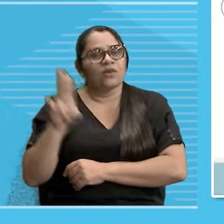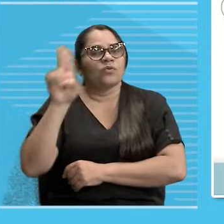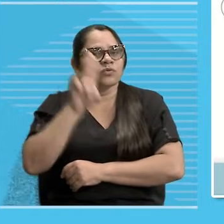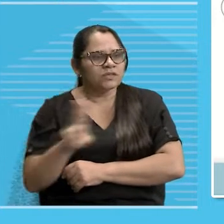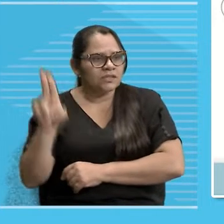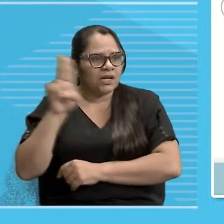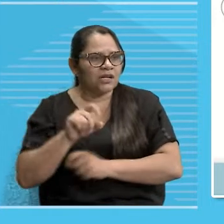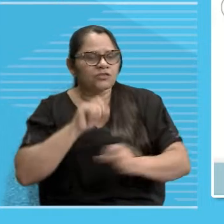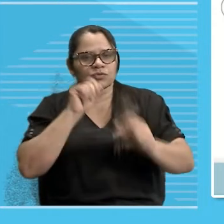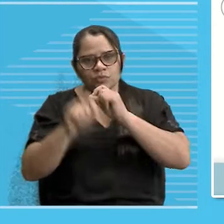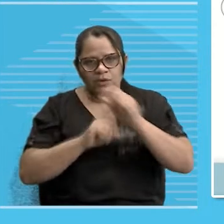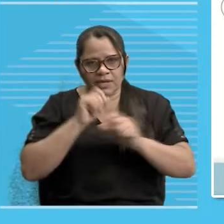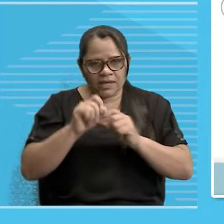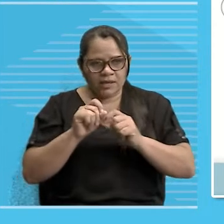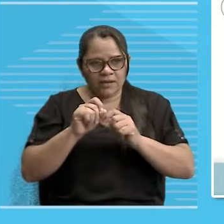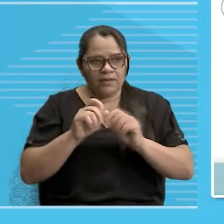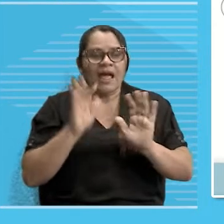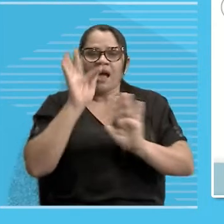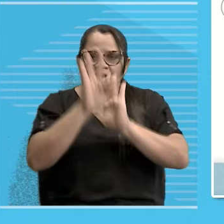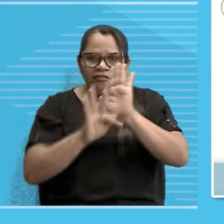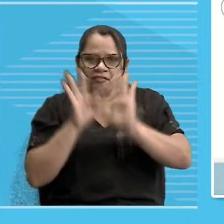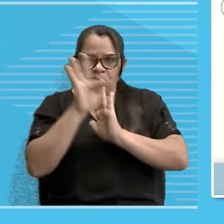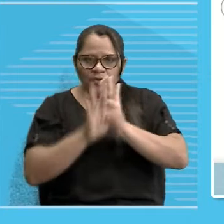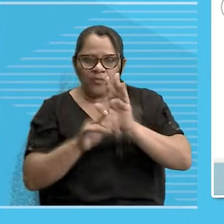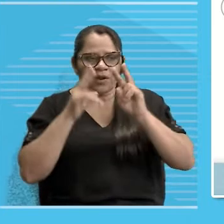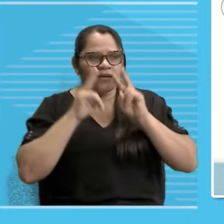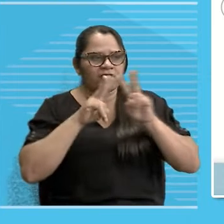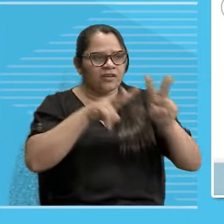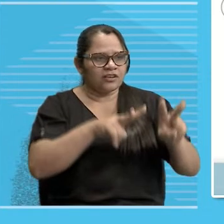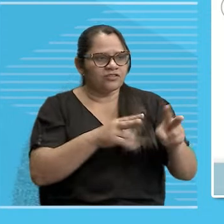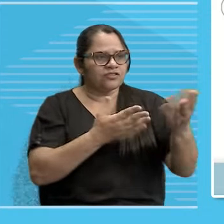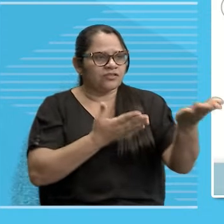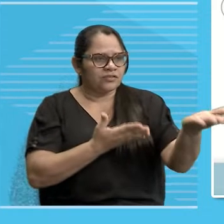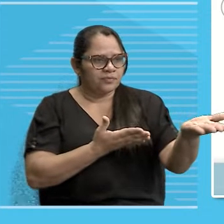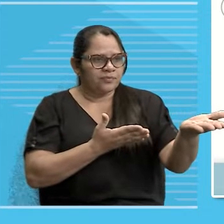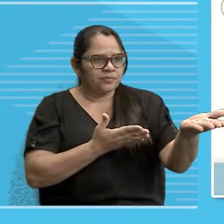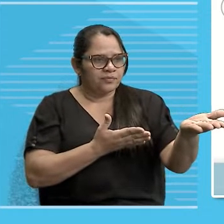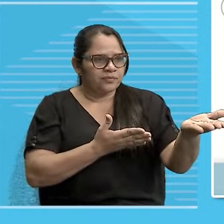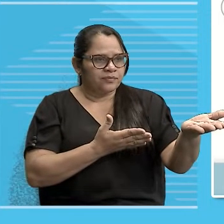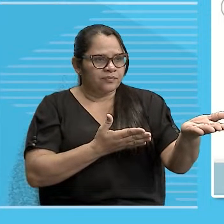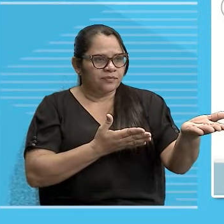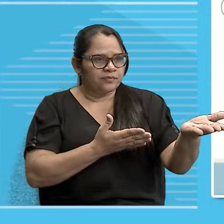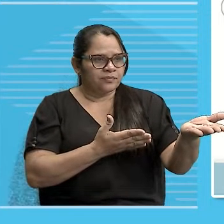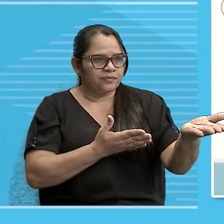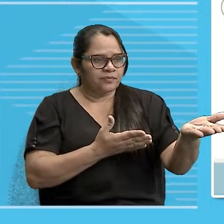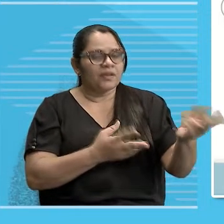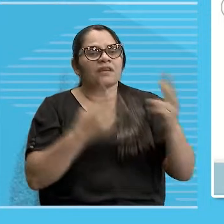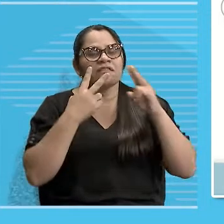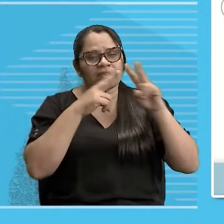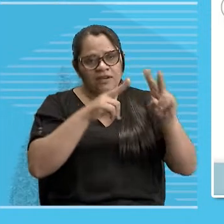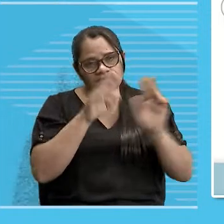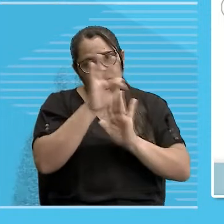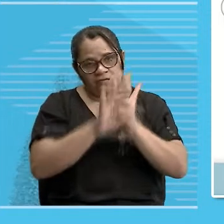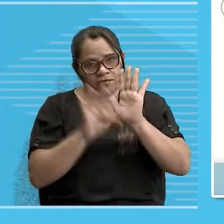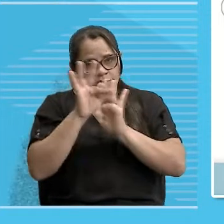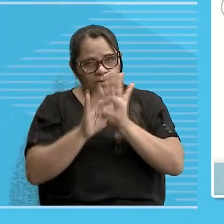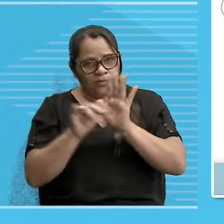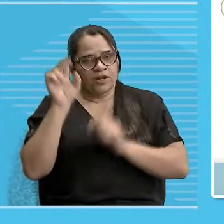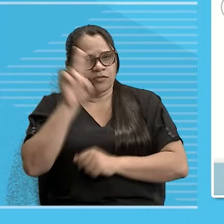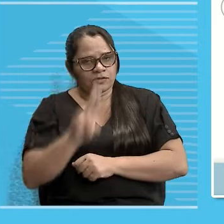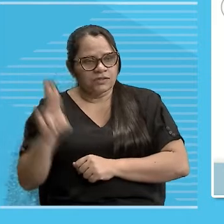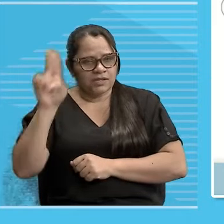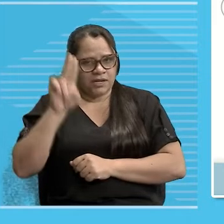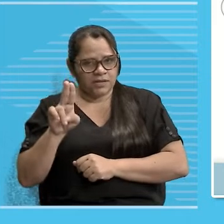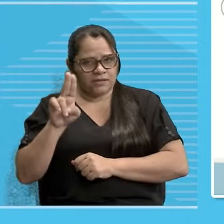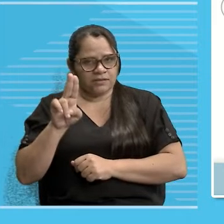utilizar essa expressãozinha aqui. Não foi isso que a gente comentou na aula passada? A gente falou